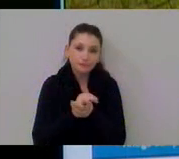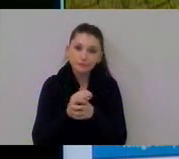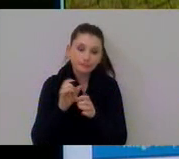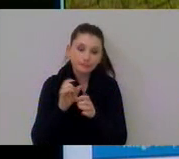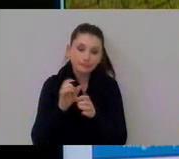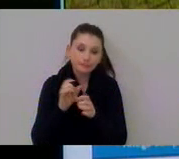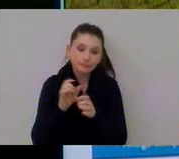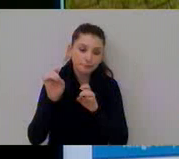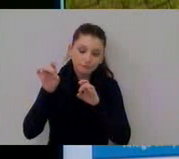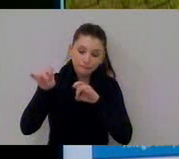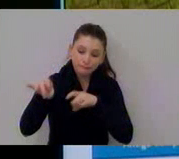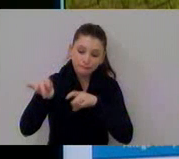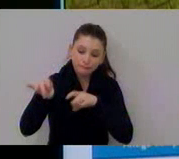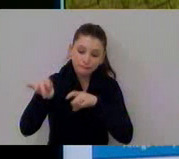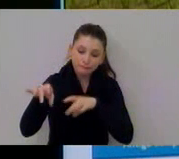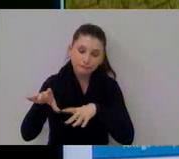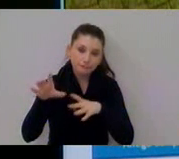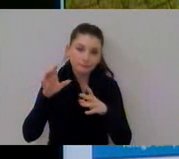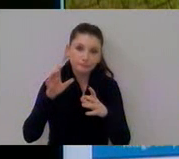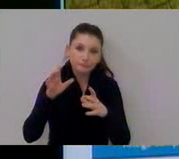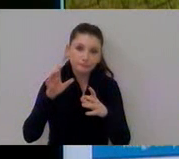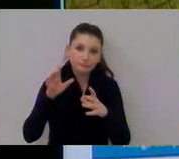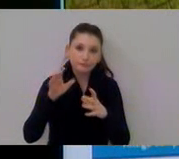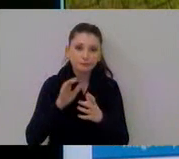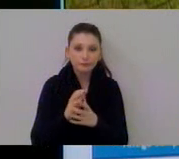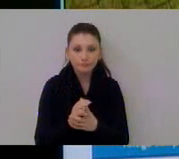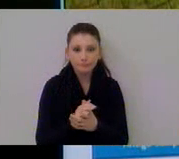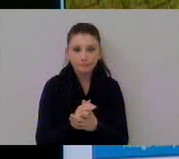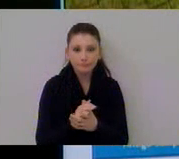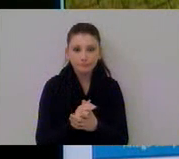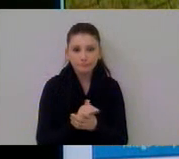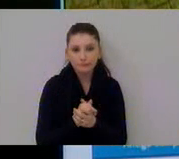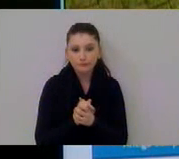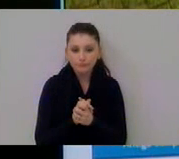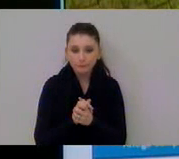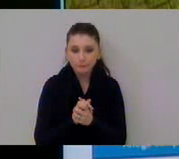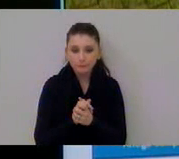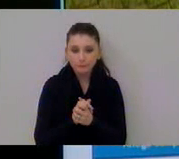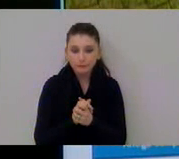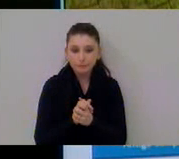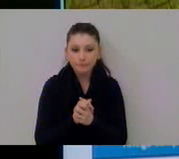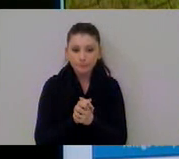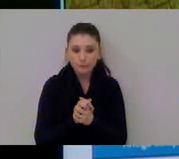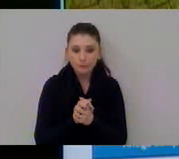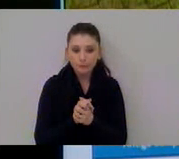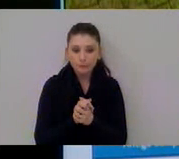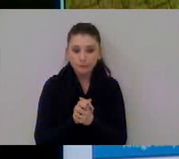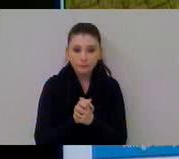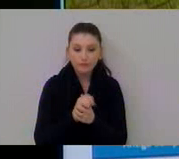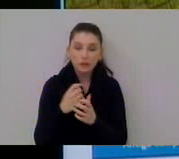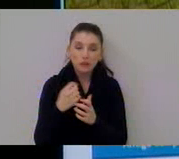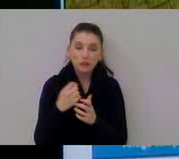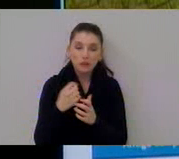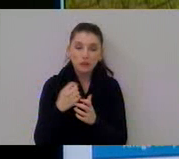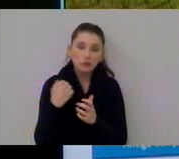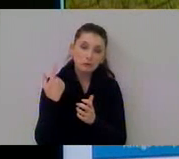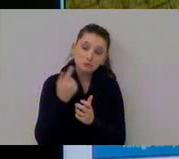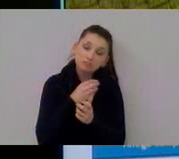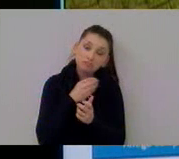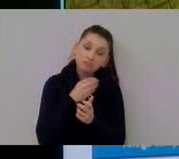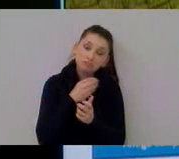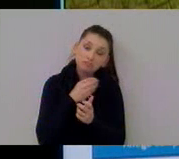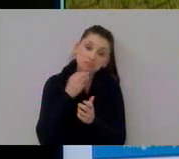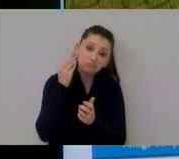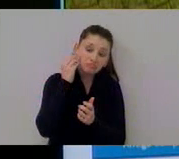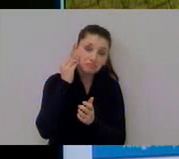e temos feito um trabalho ali para limpar e tal. Não, a gente acaba